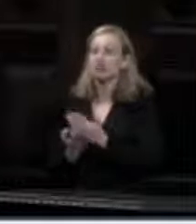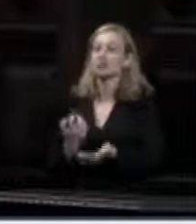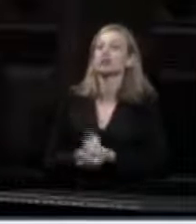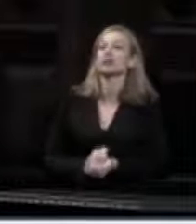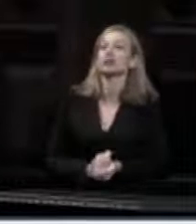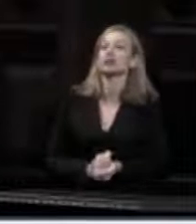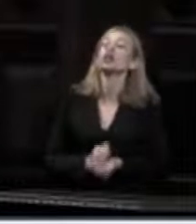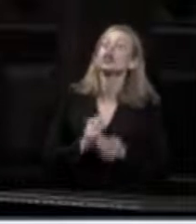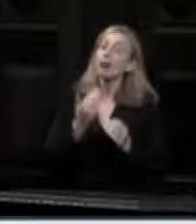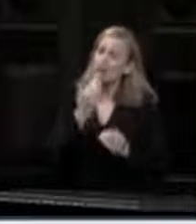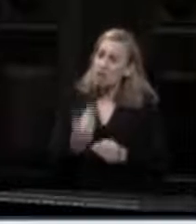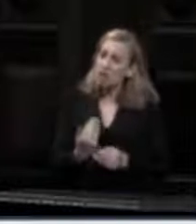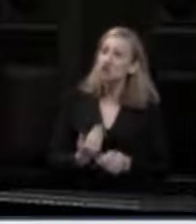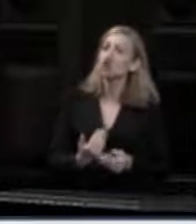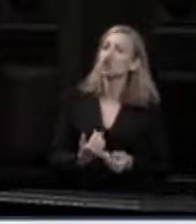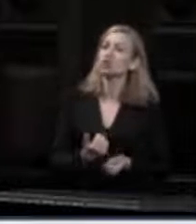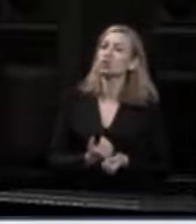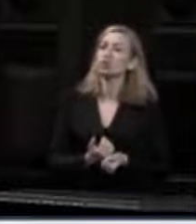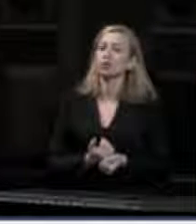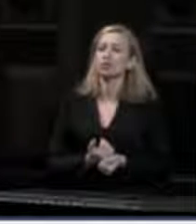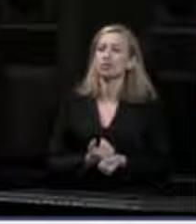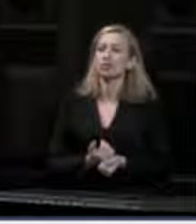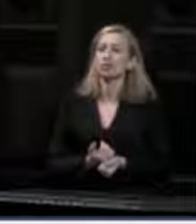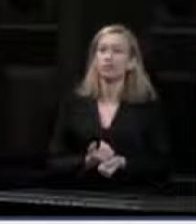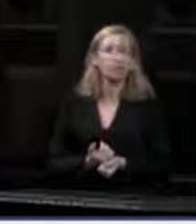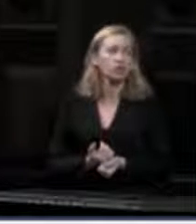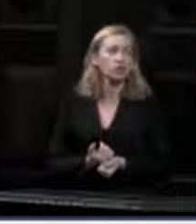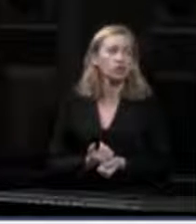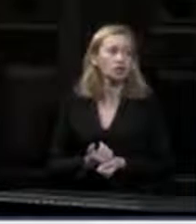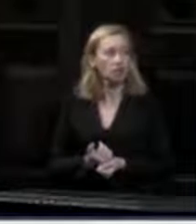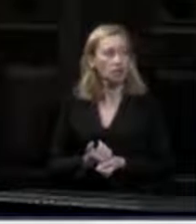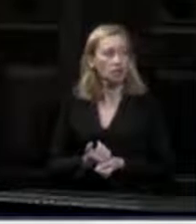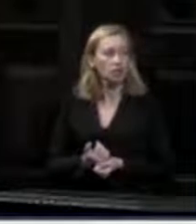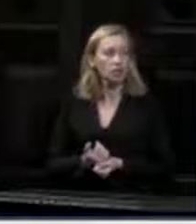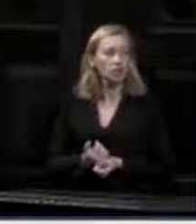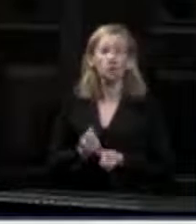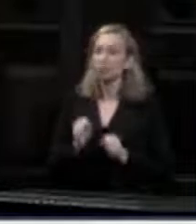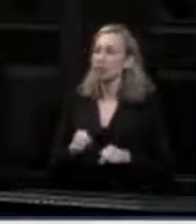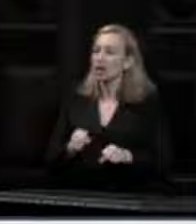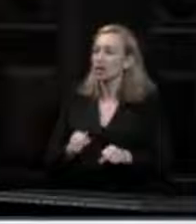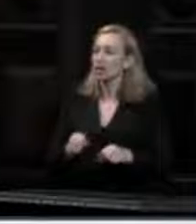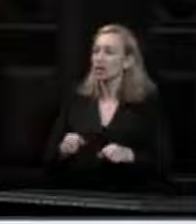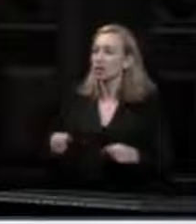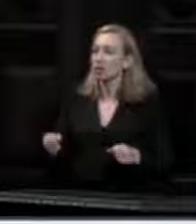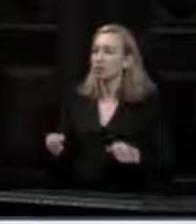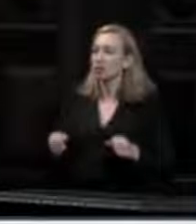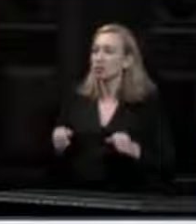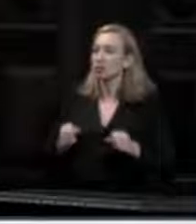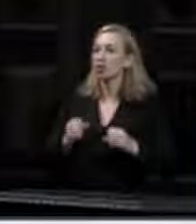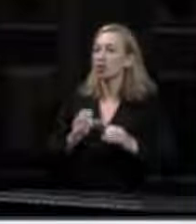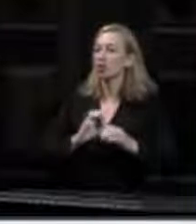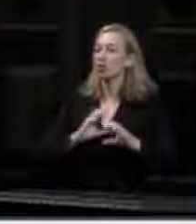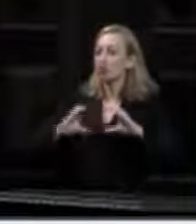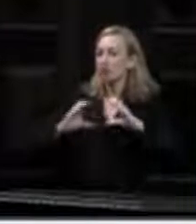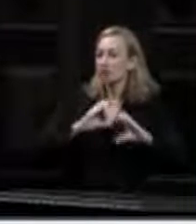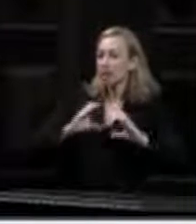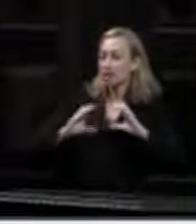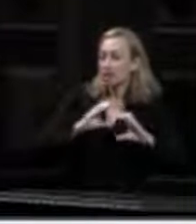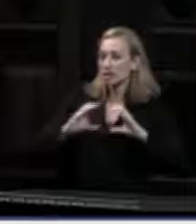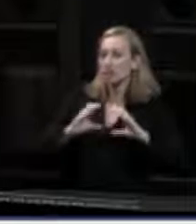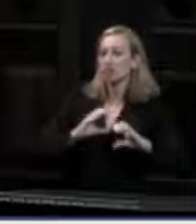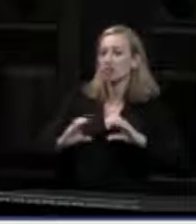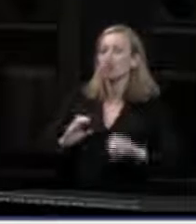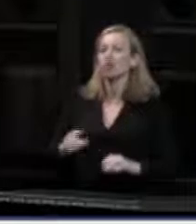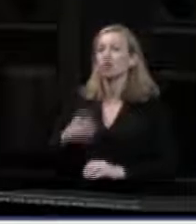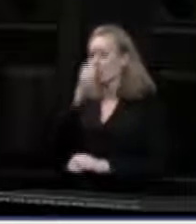realmente pediram que fizesse um canal de negociação na ocasião com o prefeito Eduardo